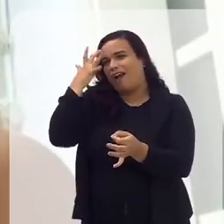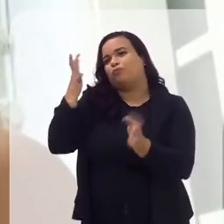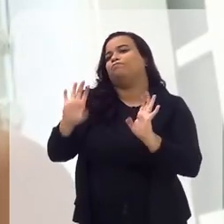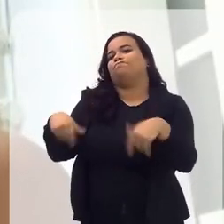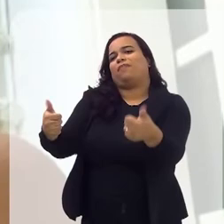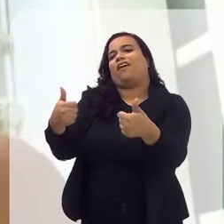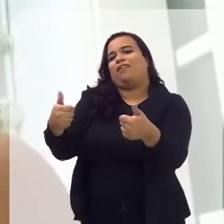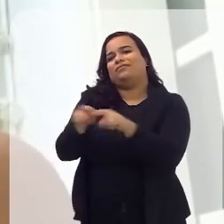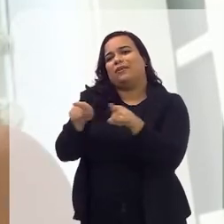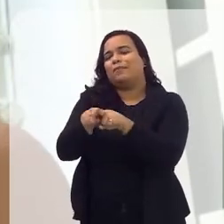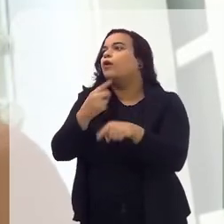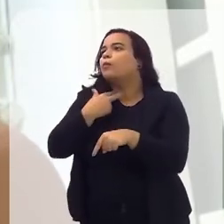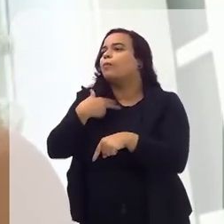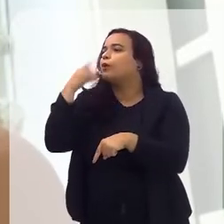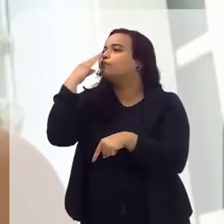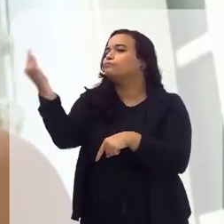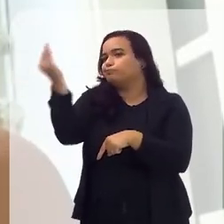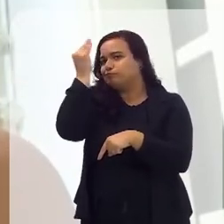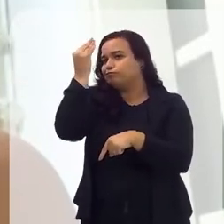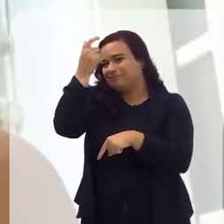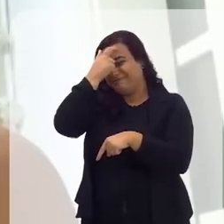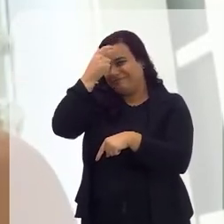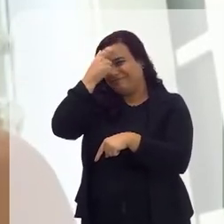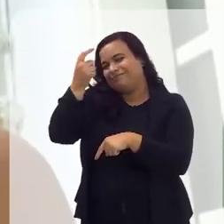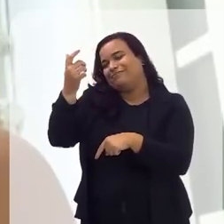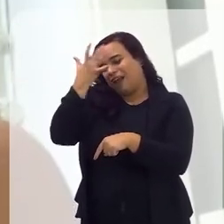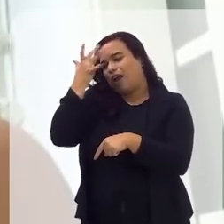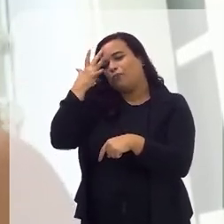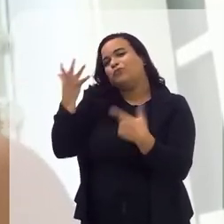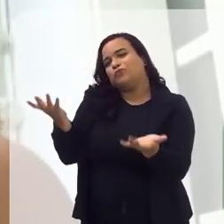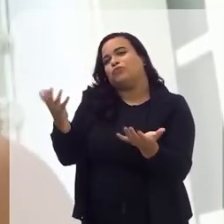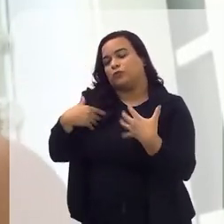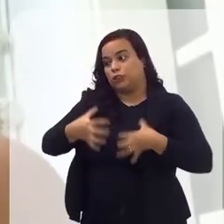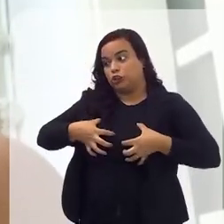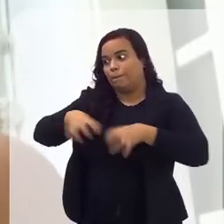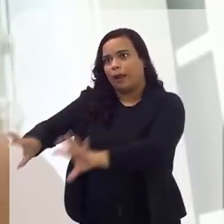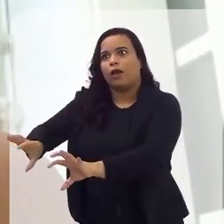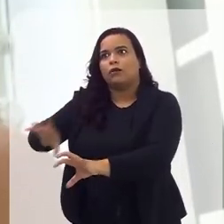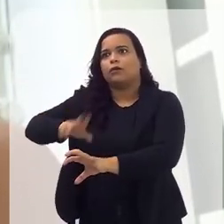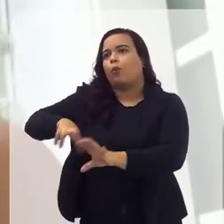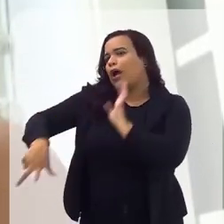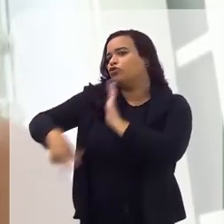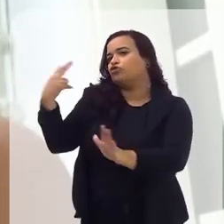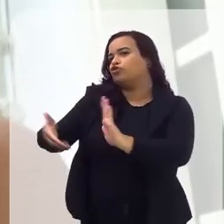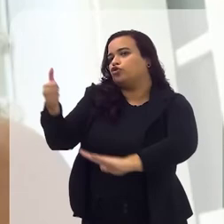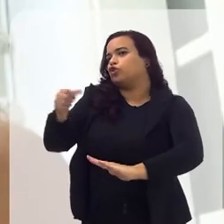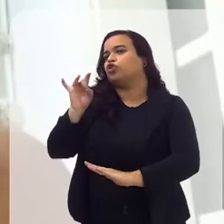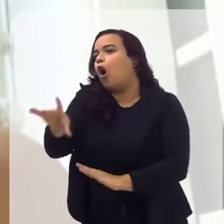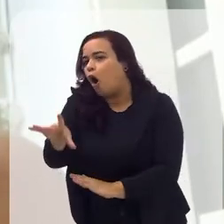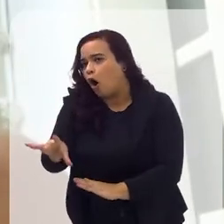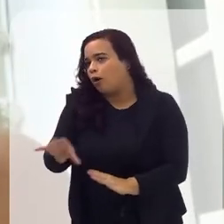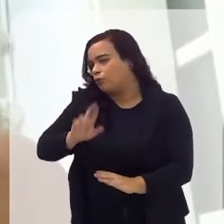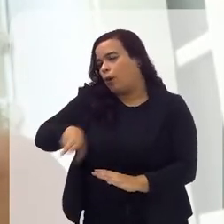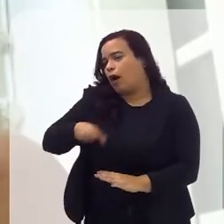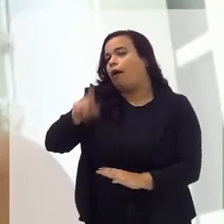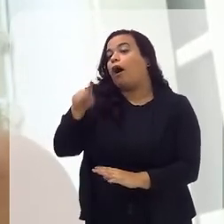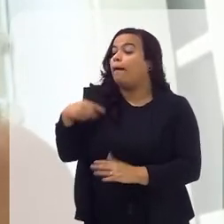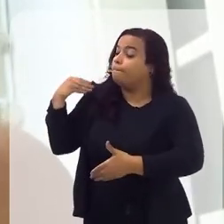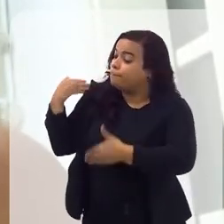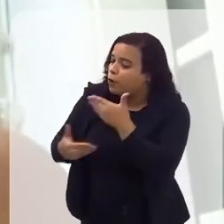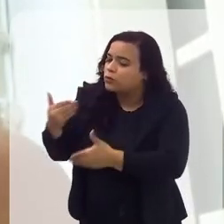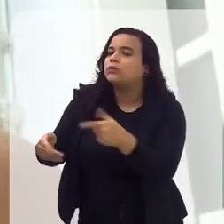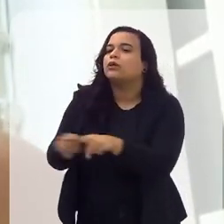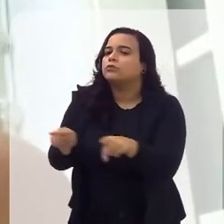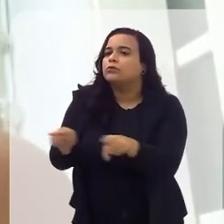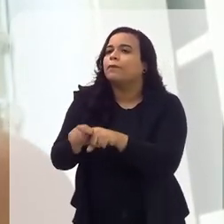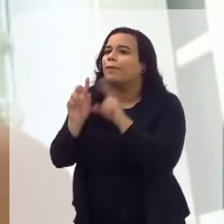mulher, né? A gente não pode desconsiderar isso no processo de explante. Costumo dizer que, assim, o explante não é só uma cirurgia de retirada do implante, né? Ele